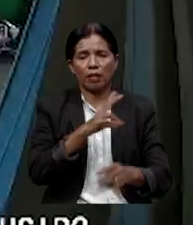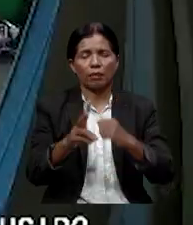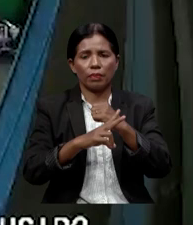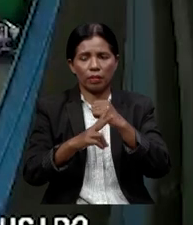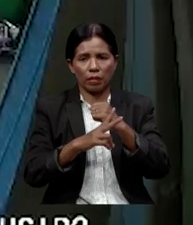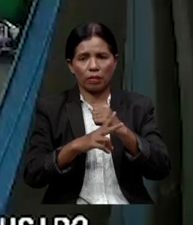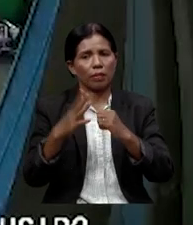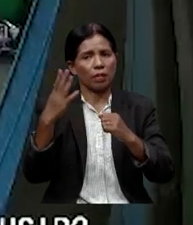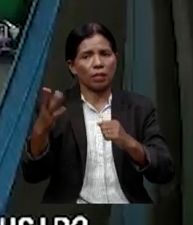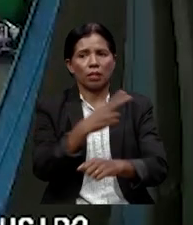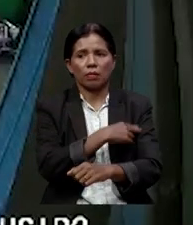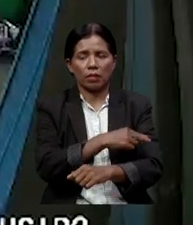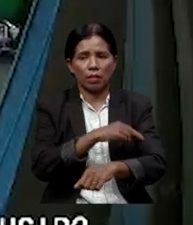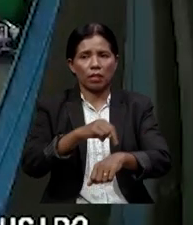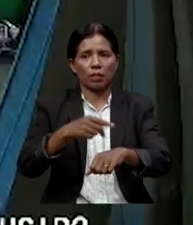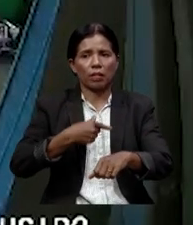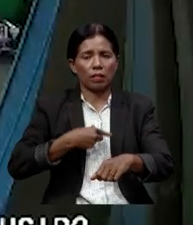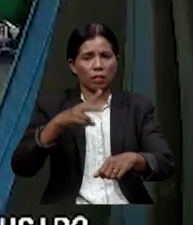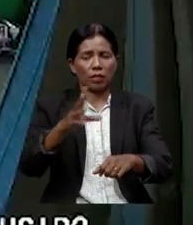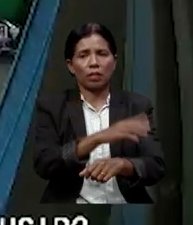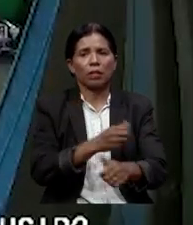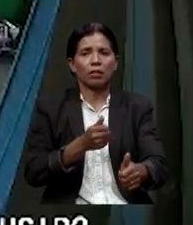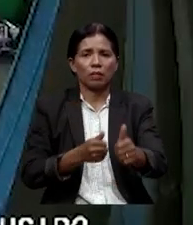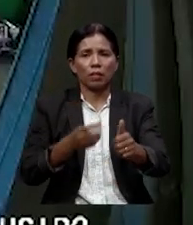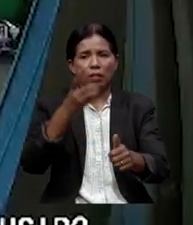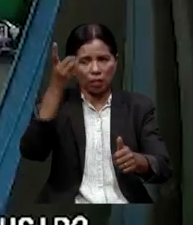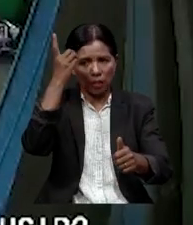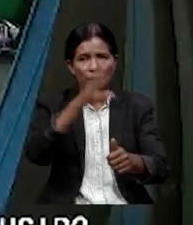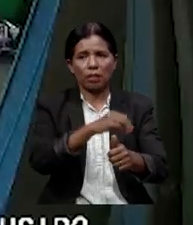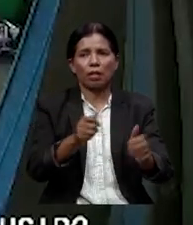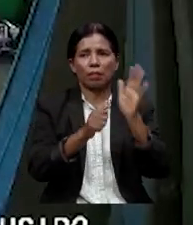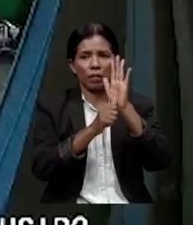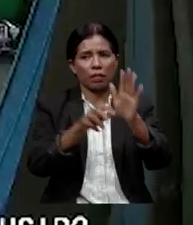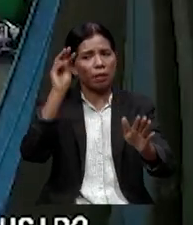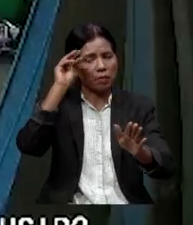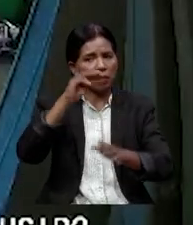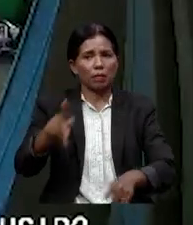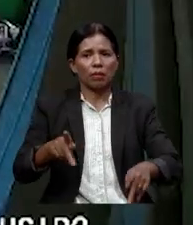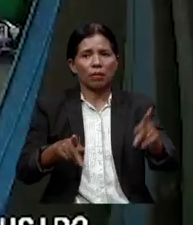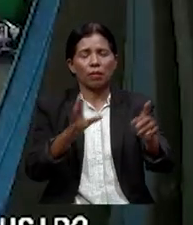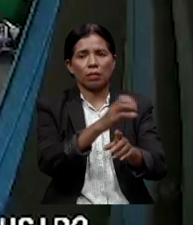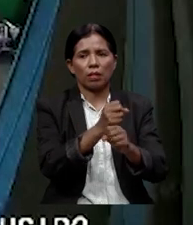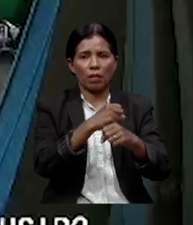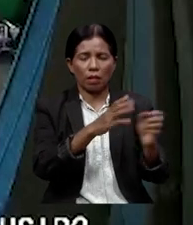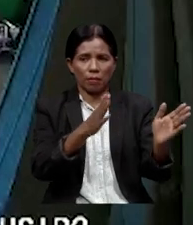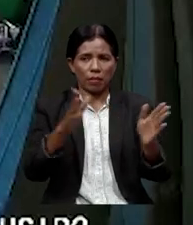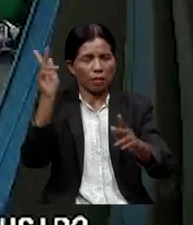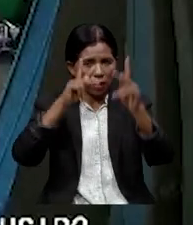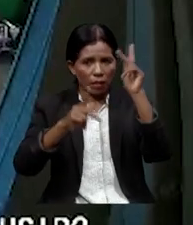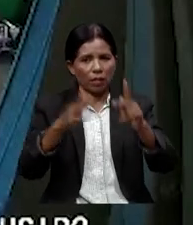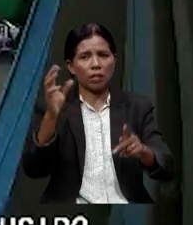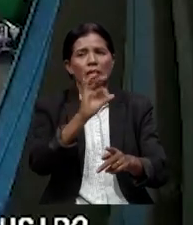behalo rela tratamento e hospital nacional, onde presta declaração, molo que apresenta para o Ministério Público, onde rala processo. Caso não aconteça